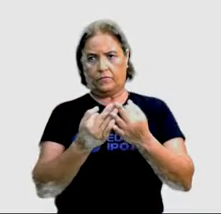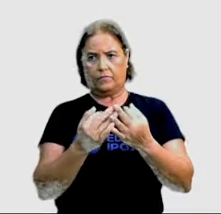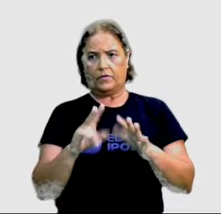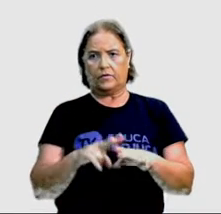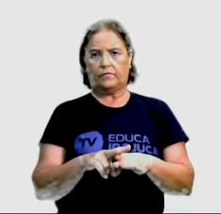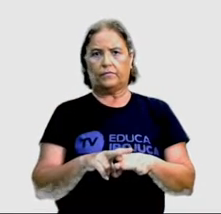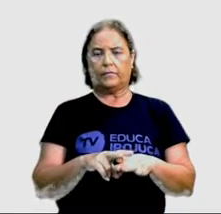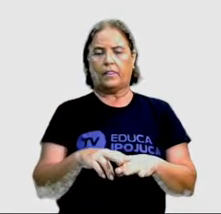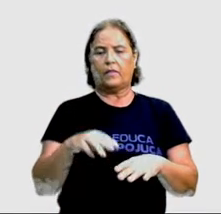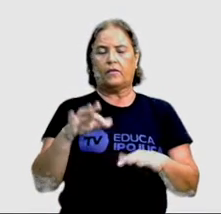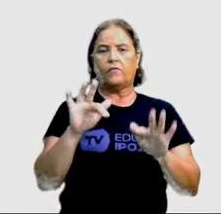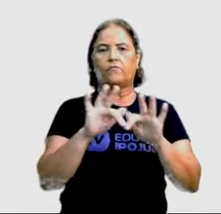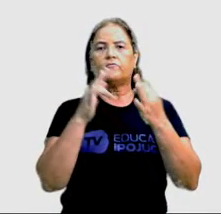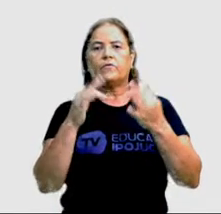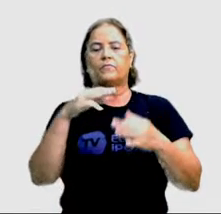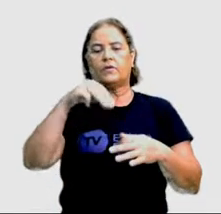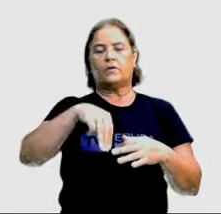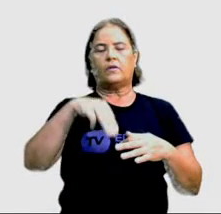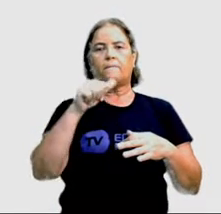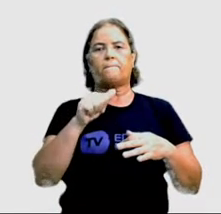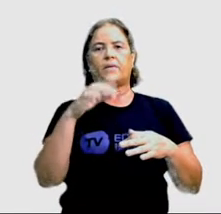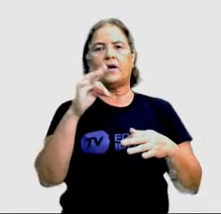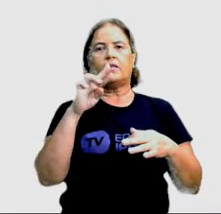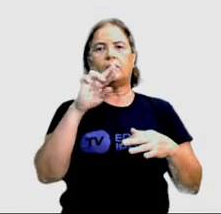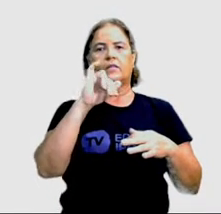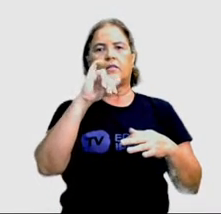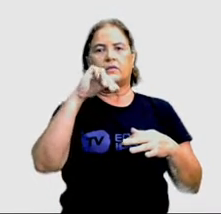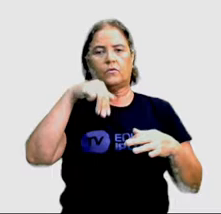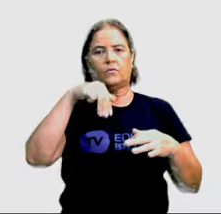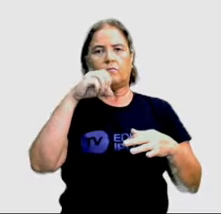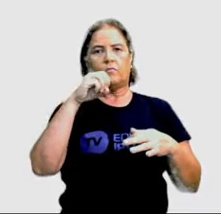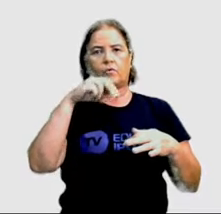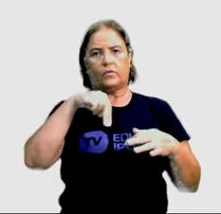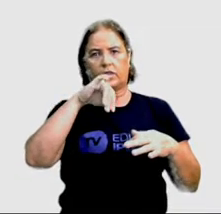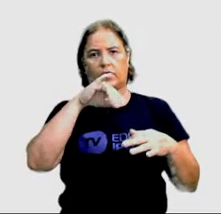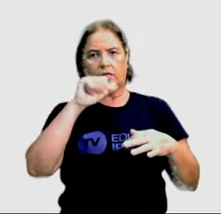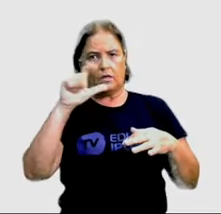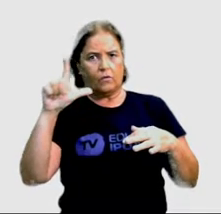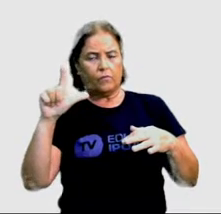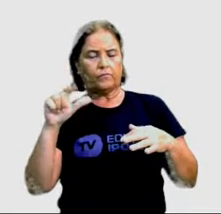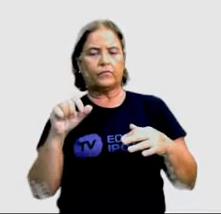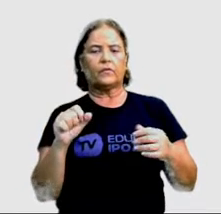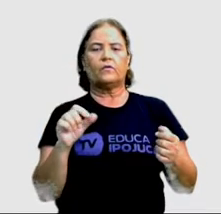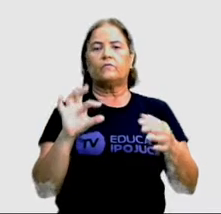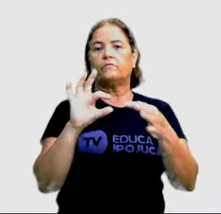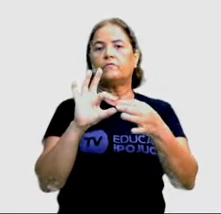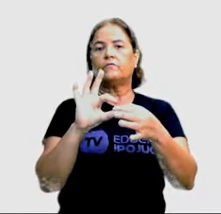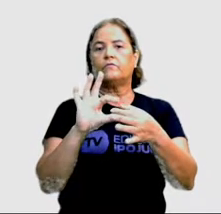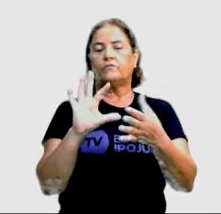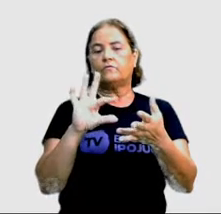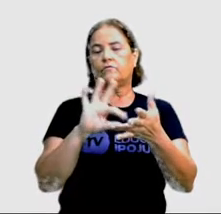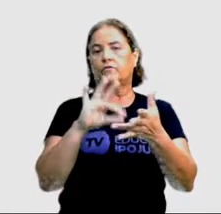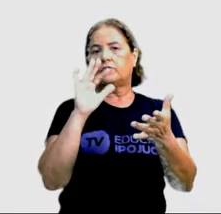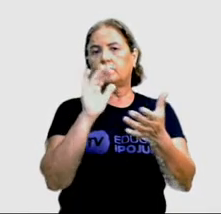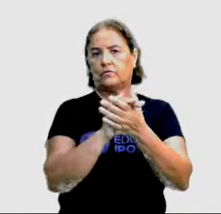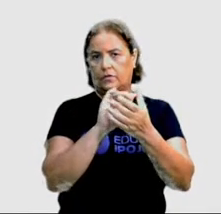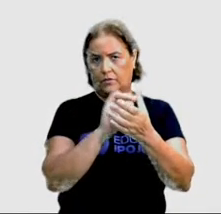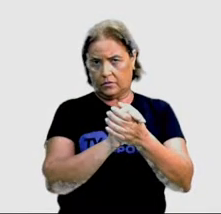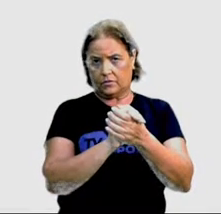Família matrimonial, formada pelo casamento, quando as pessoas se casam e formam sua família através